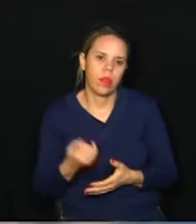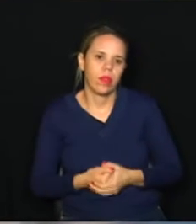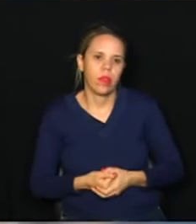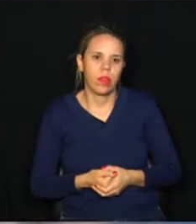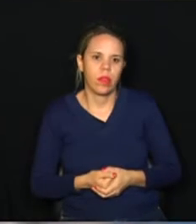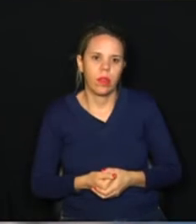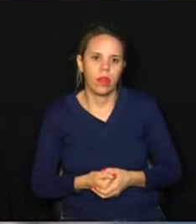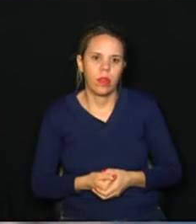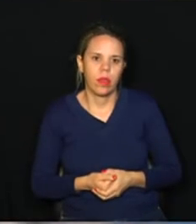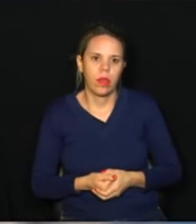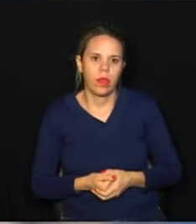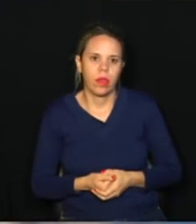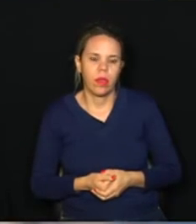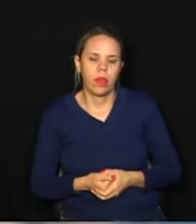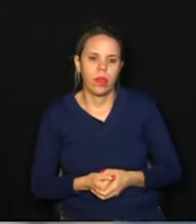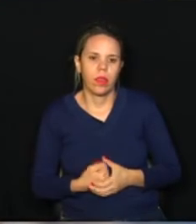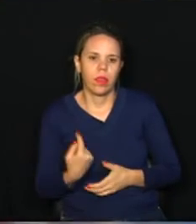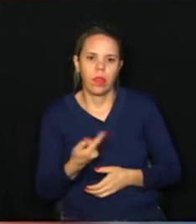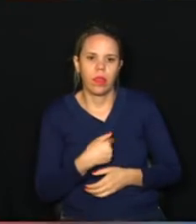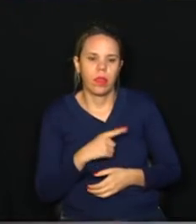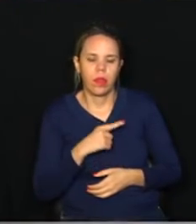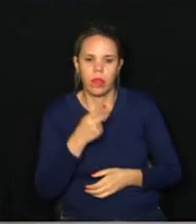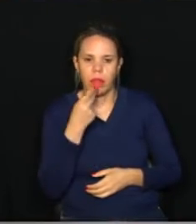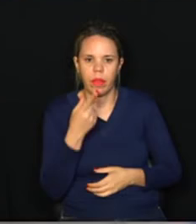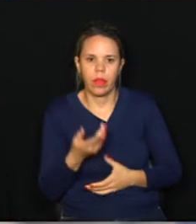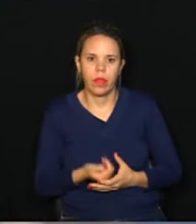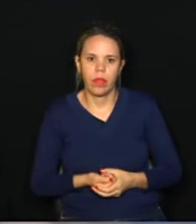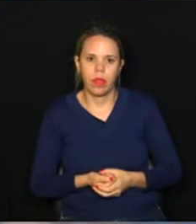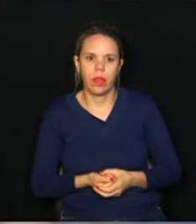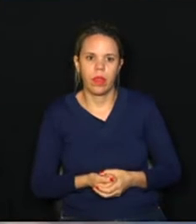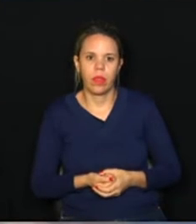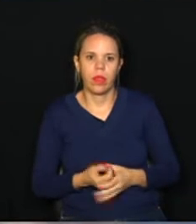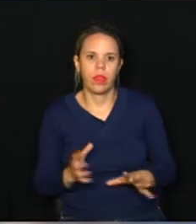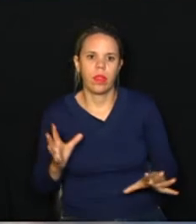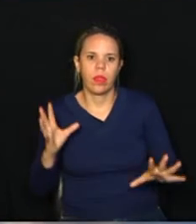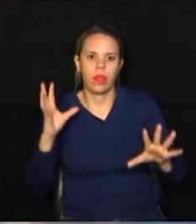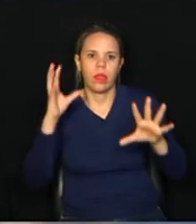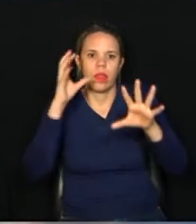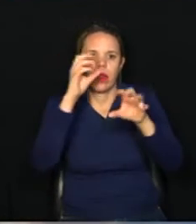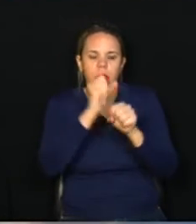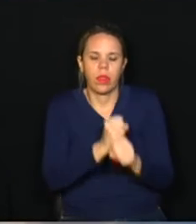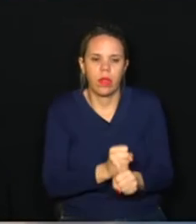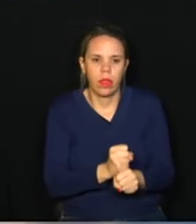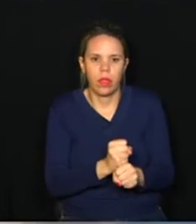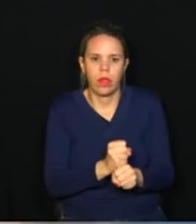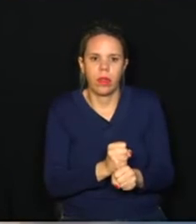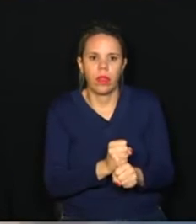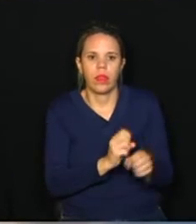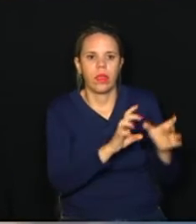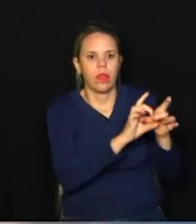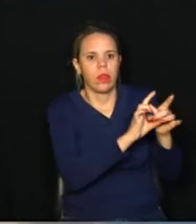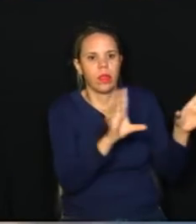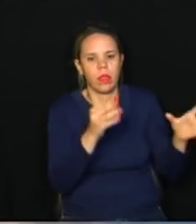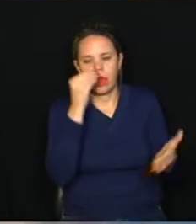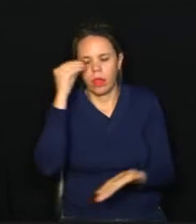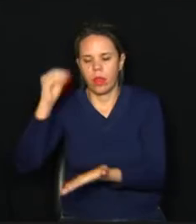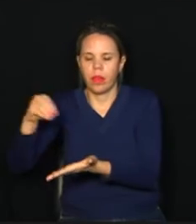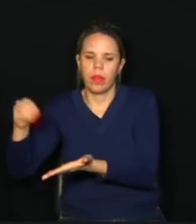queria... É aquilo que a gente tem falado, né? Quando você junta ultraliberalismo e